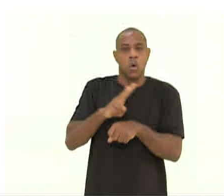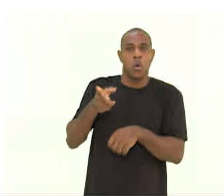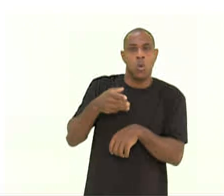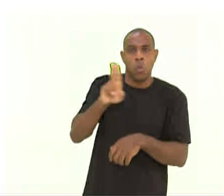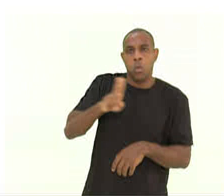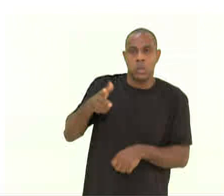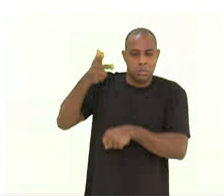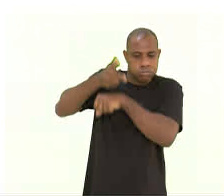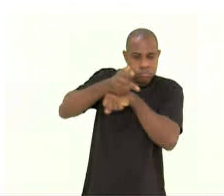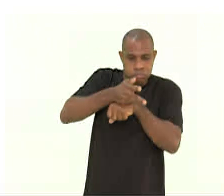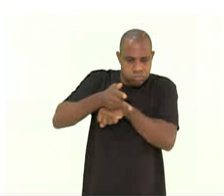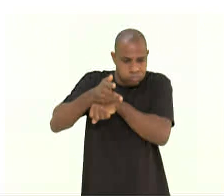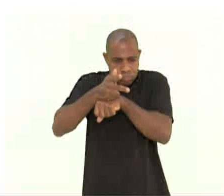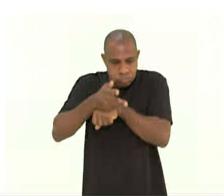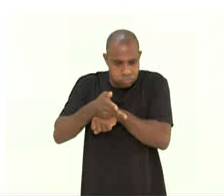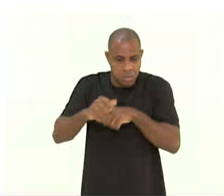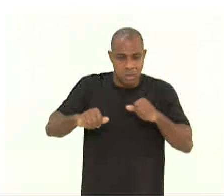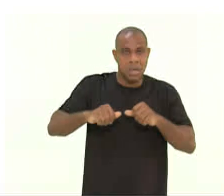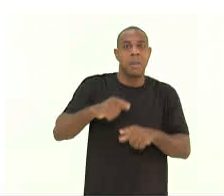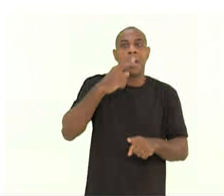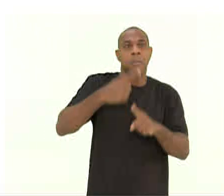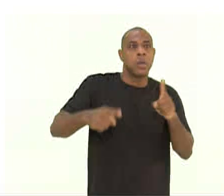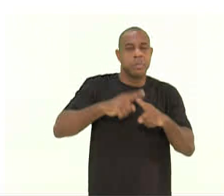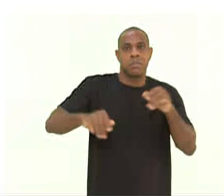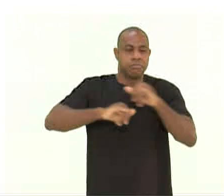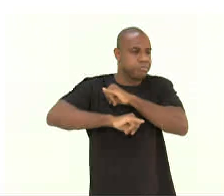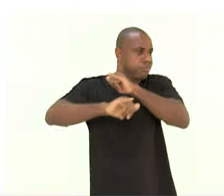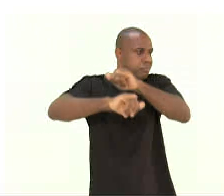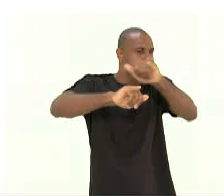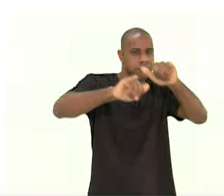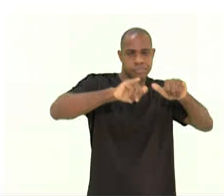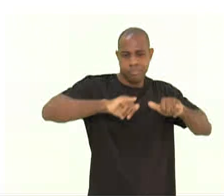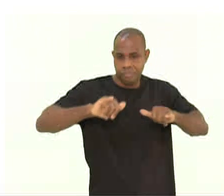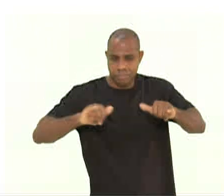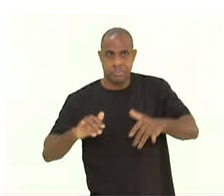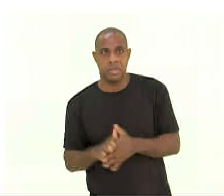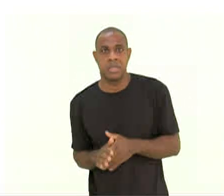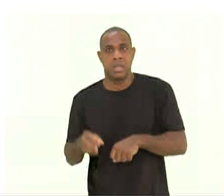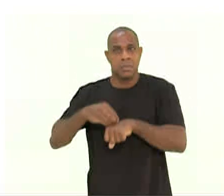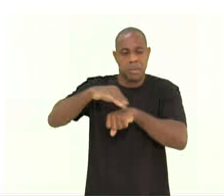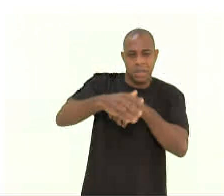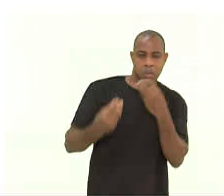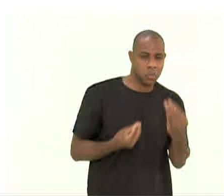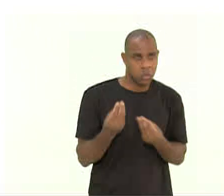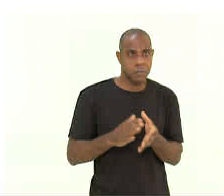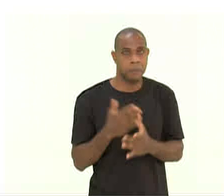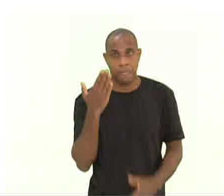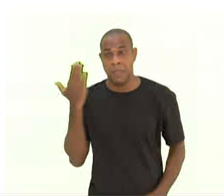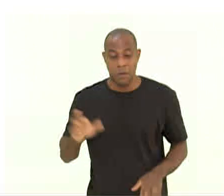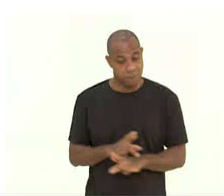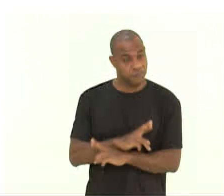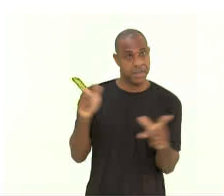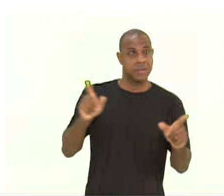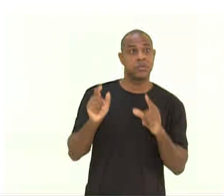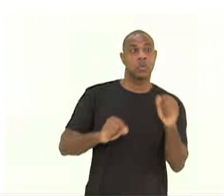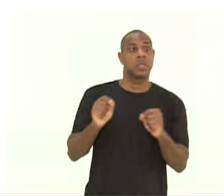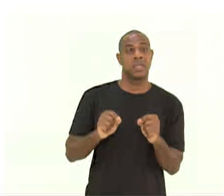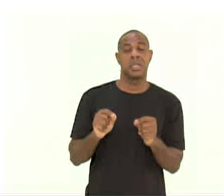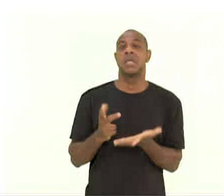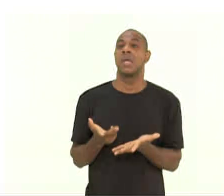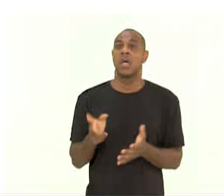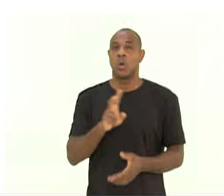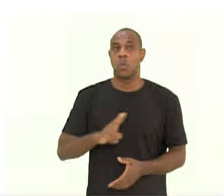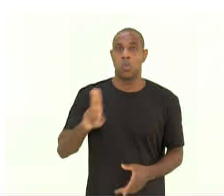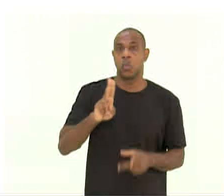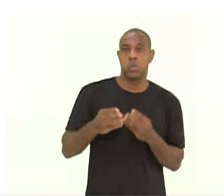para produzir imagens de propaganda semelhantes às dos jogos de tiro em primeira pessoa. Diferentemente do puro simulacro